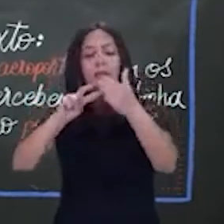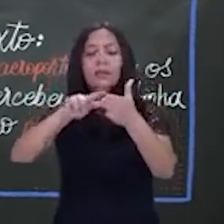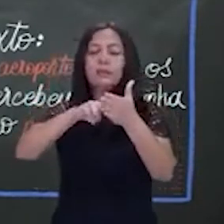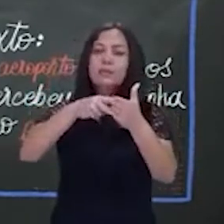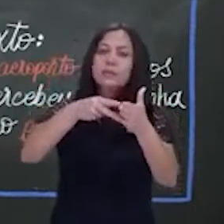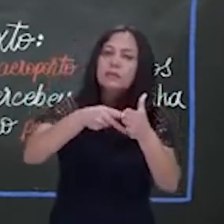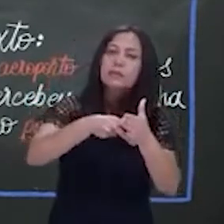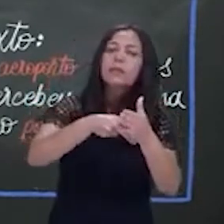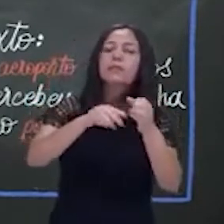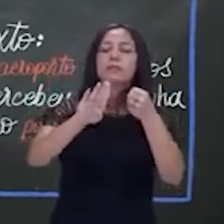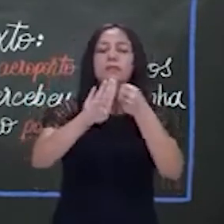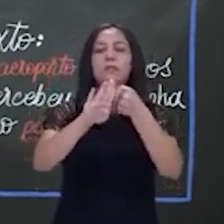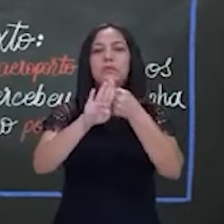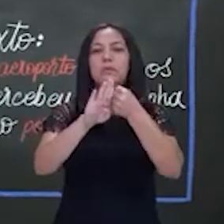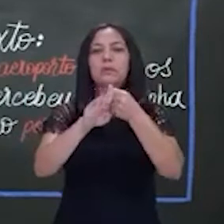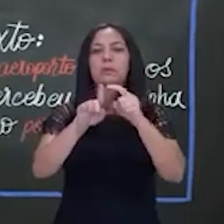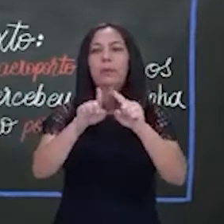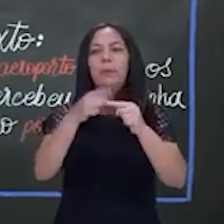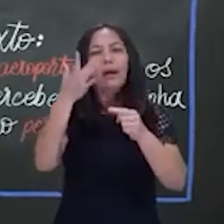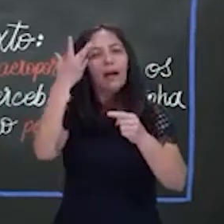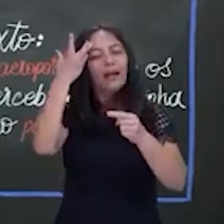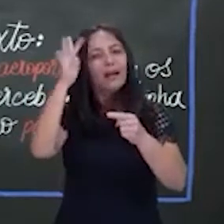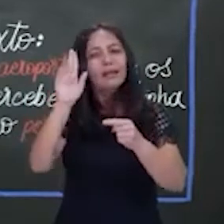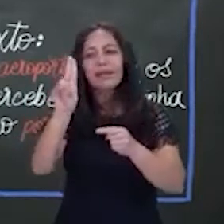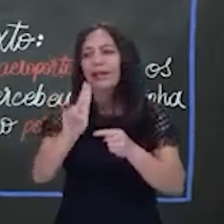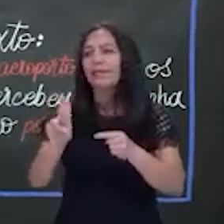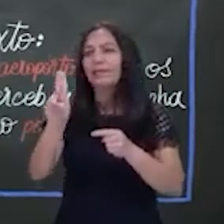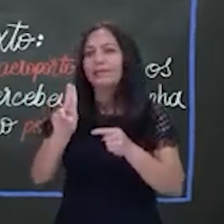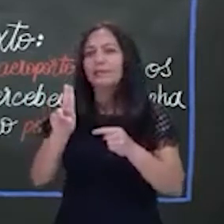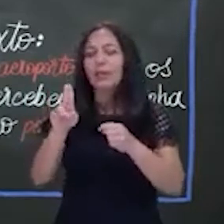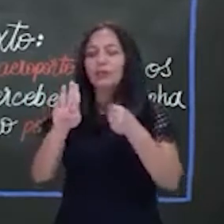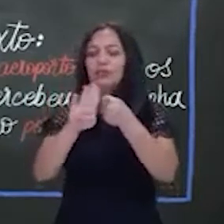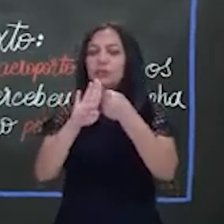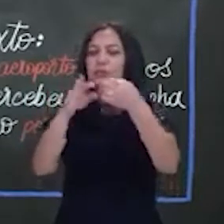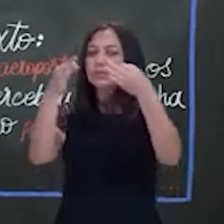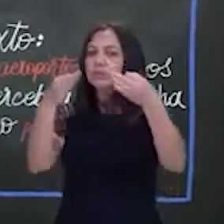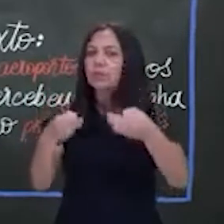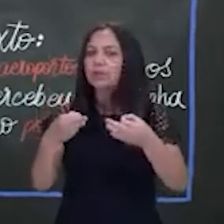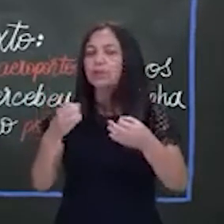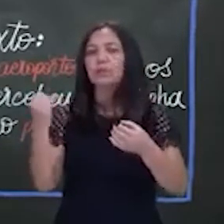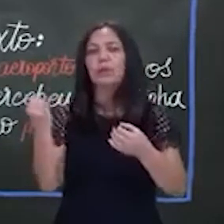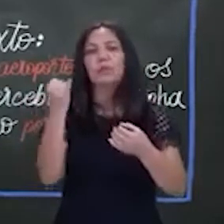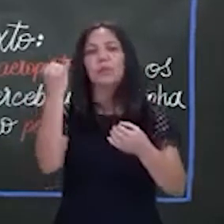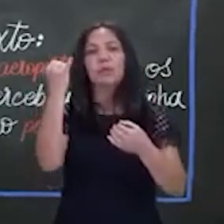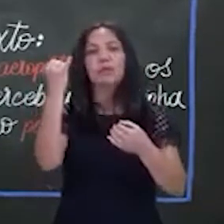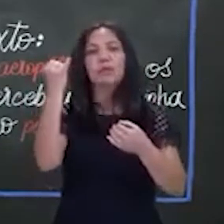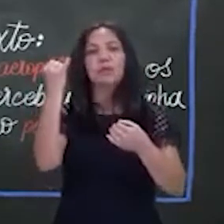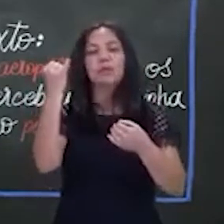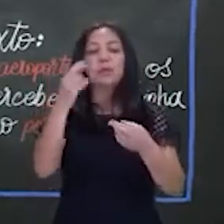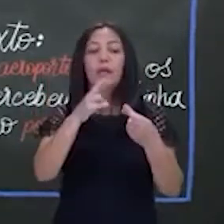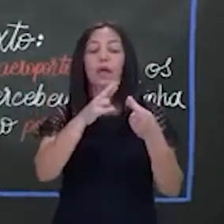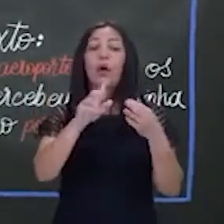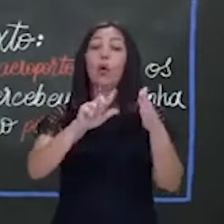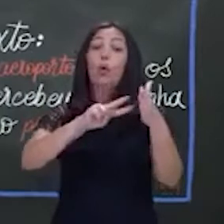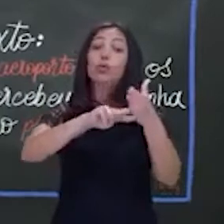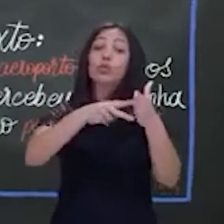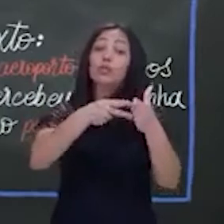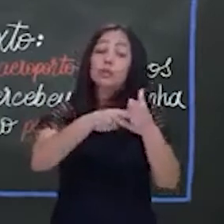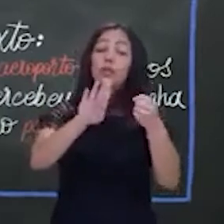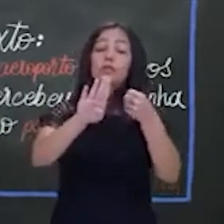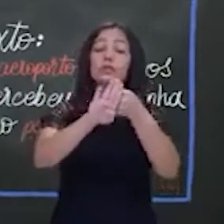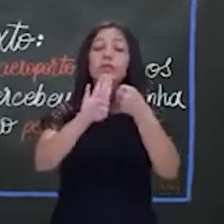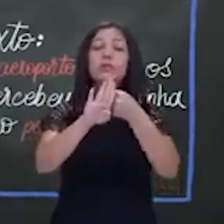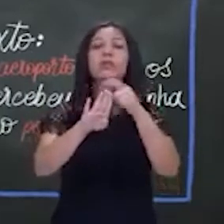substantivo e não aprender a usar esse substantivo na comunicação diária, de nada vai valer. Então, guarda isso em mente. Ó. A